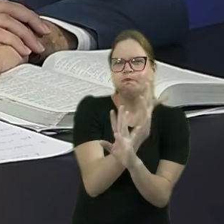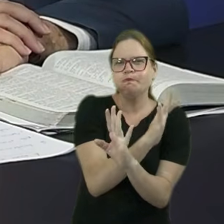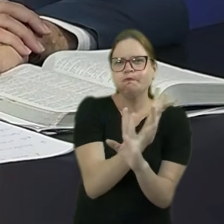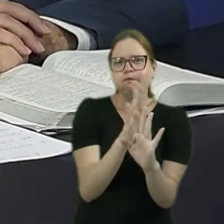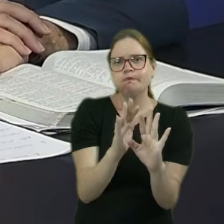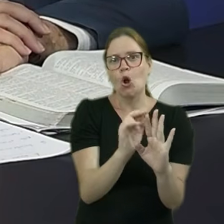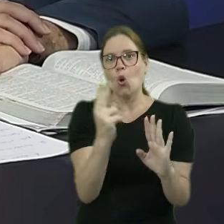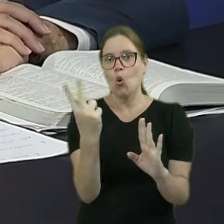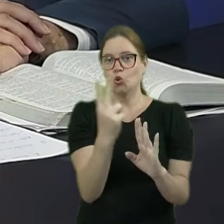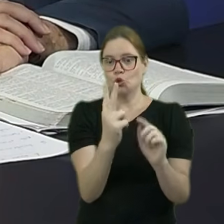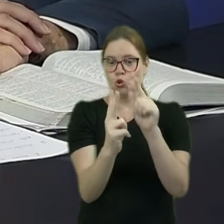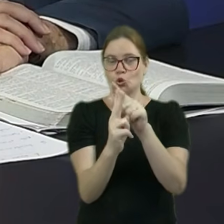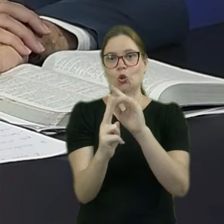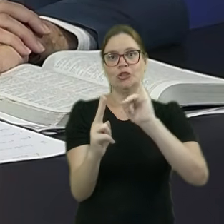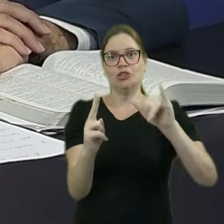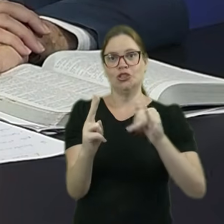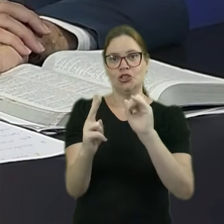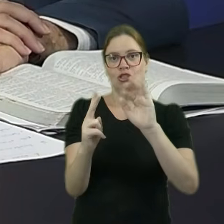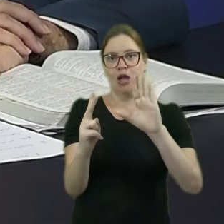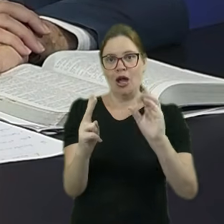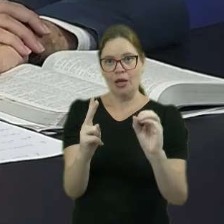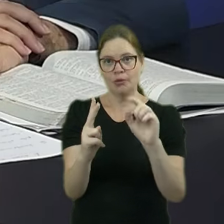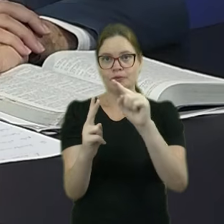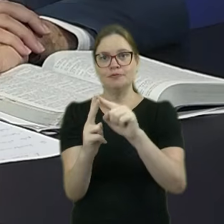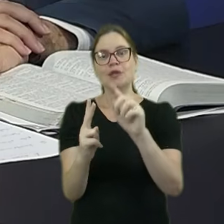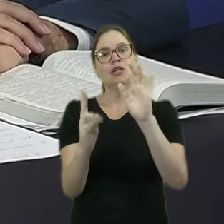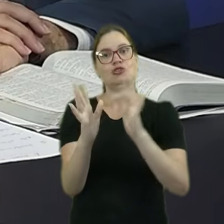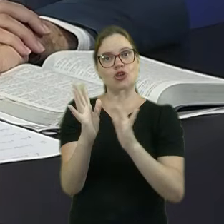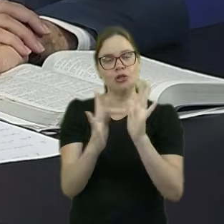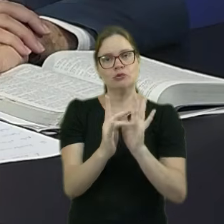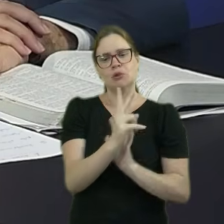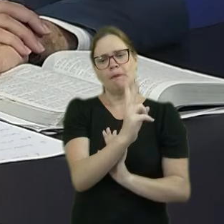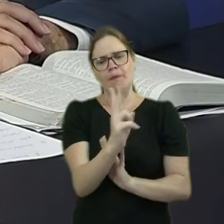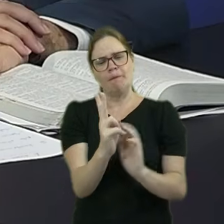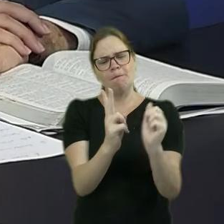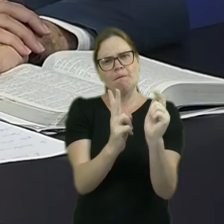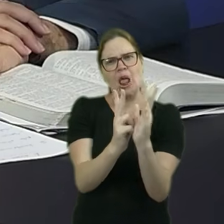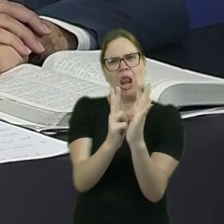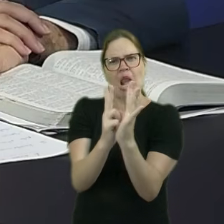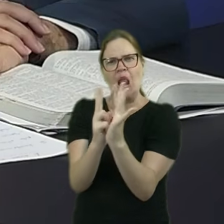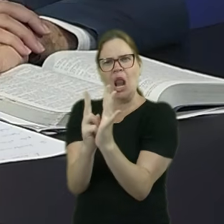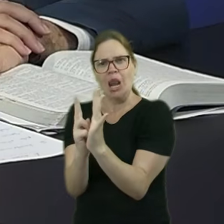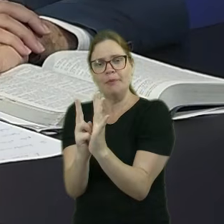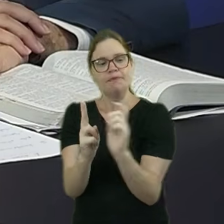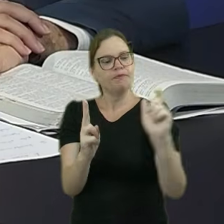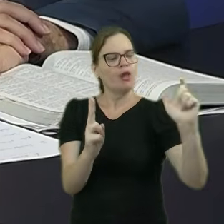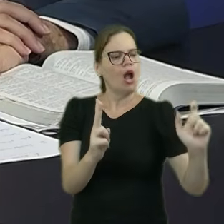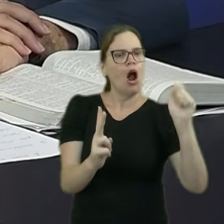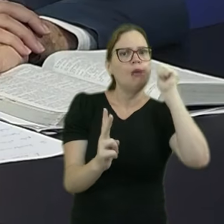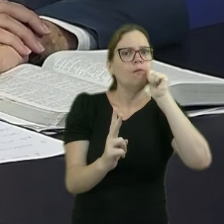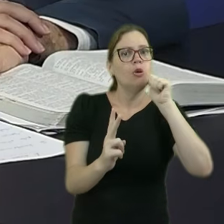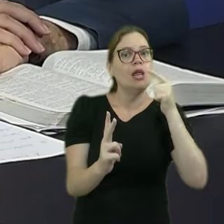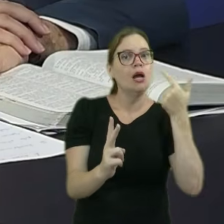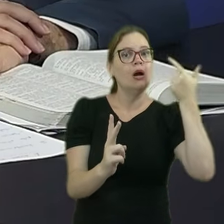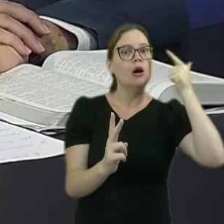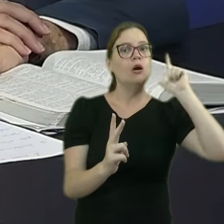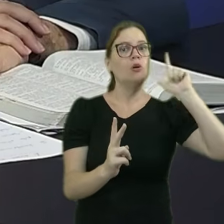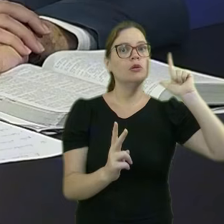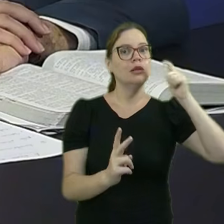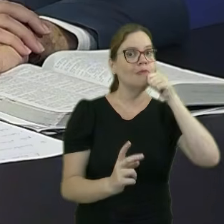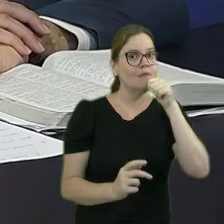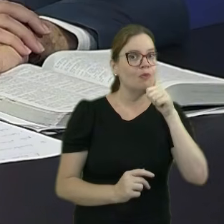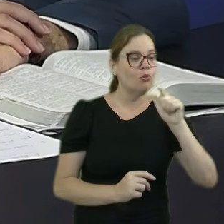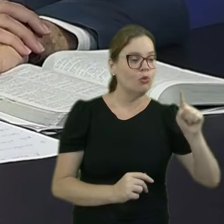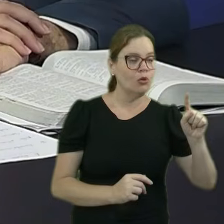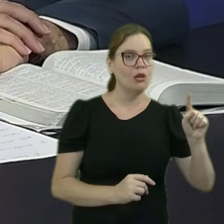importante. E a palavra fala assim: uma certa mulher. Começa a contar a história dela. 12